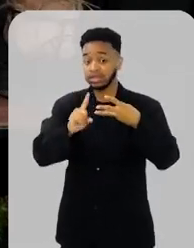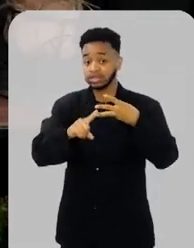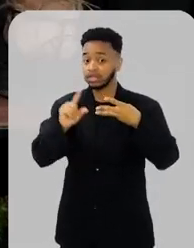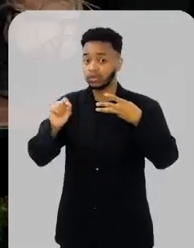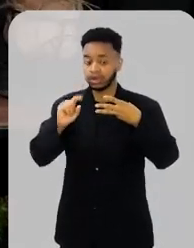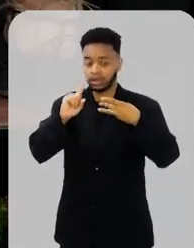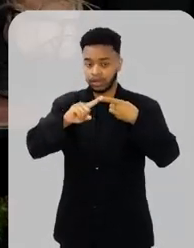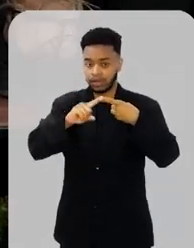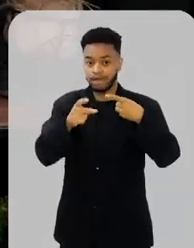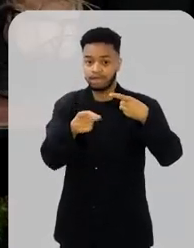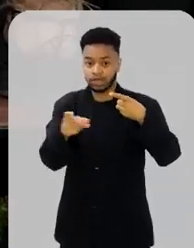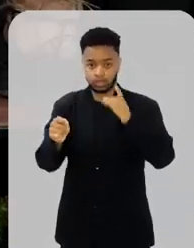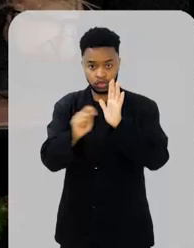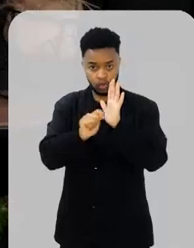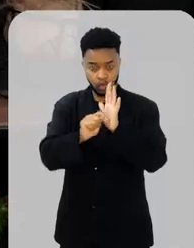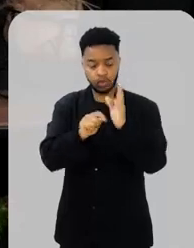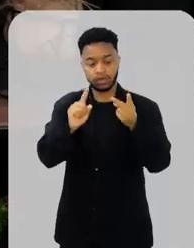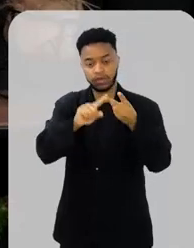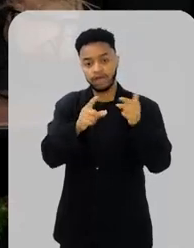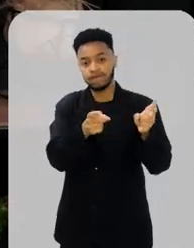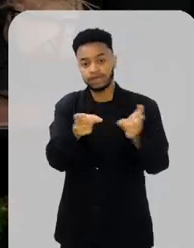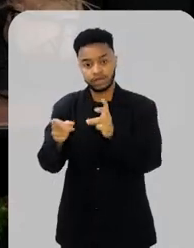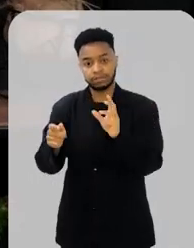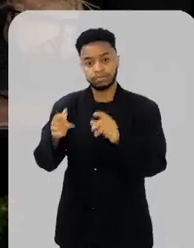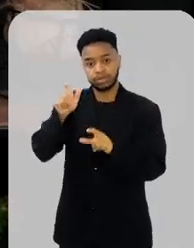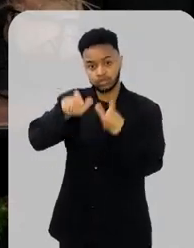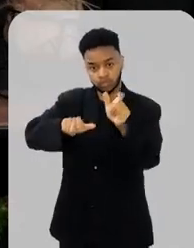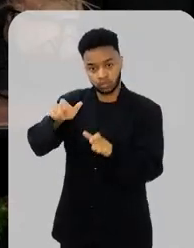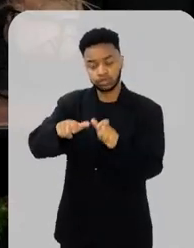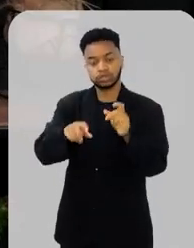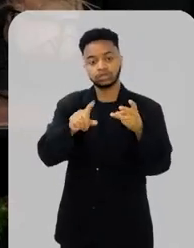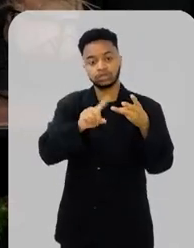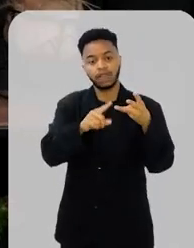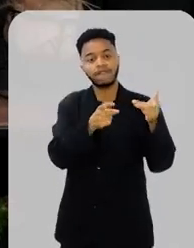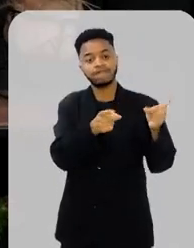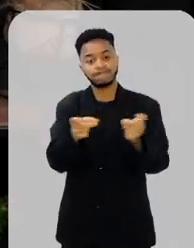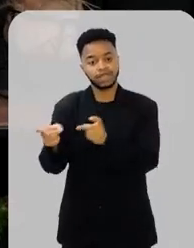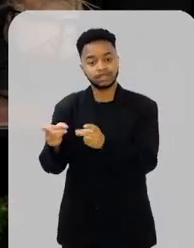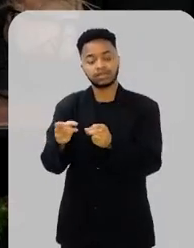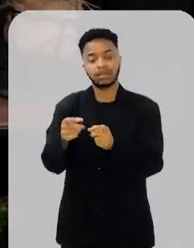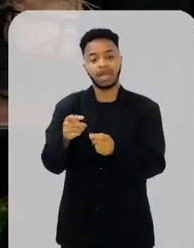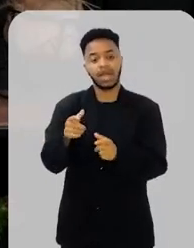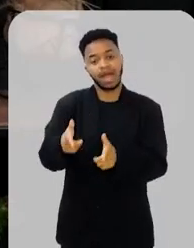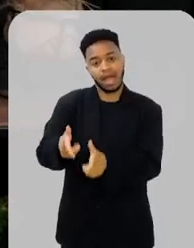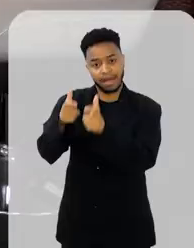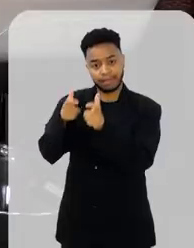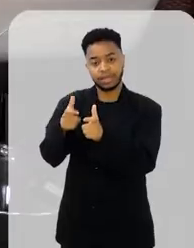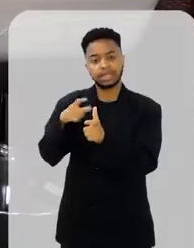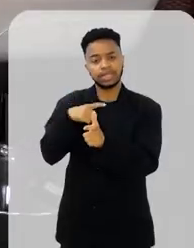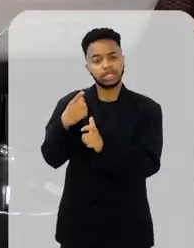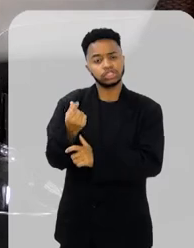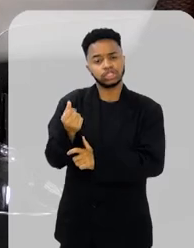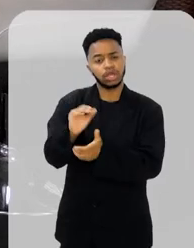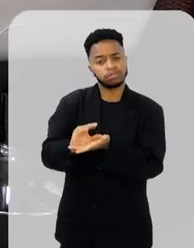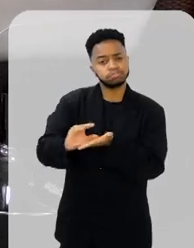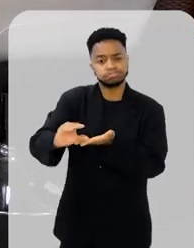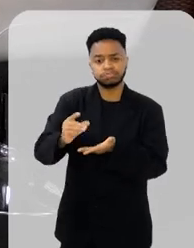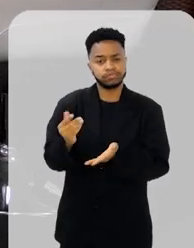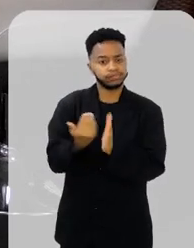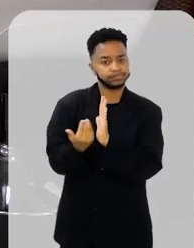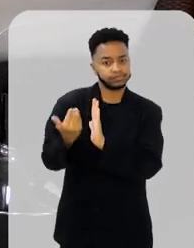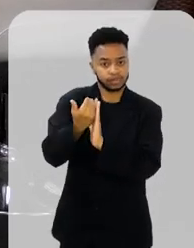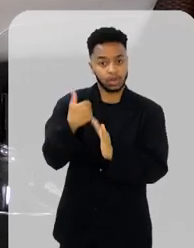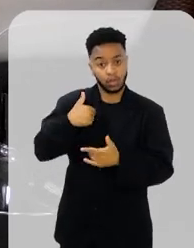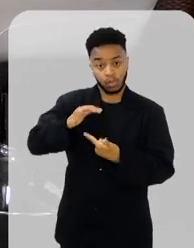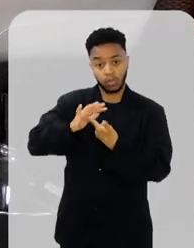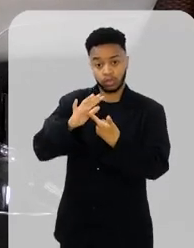a terceira numa escala de tráfico de drogas, pessoas e armas, né, em termos de movimentação de cifras, né?